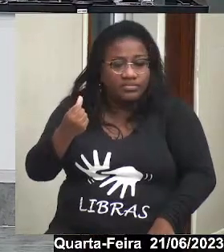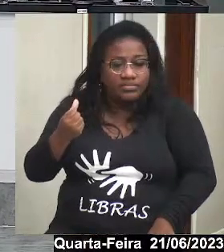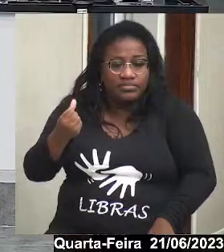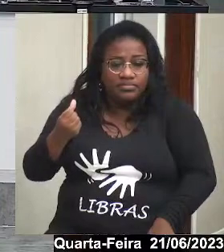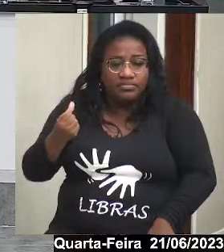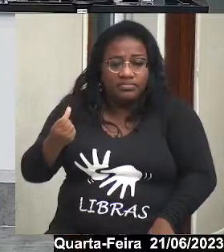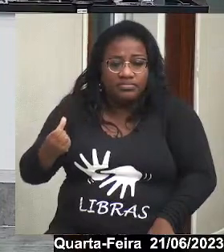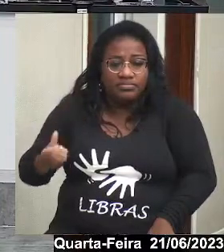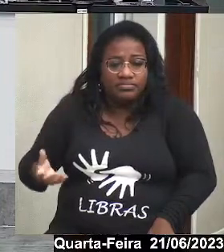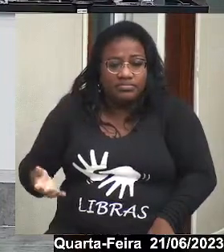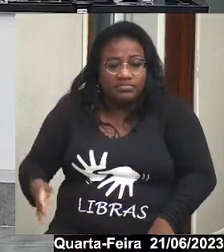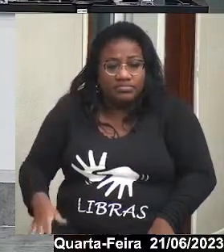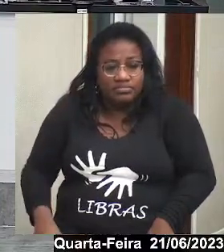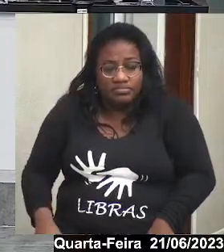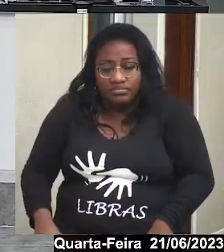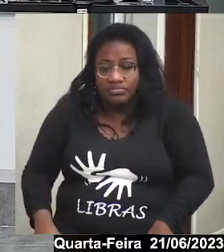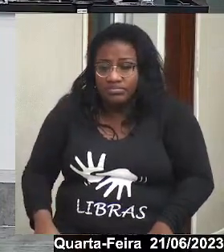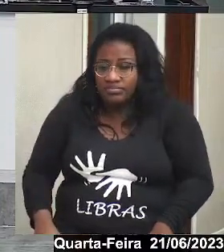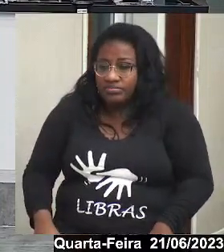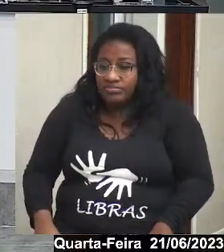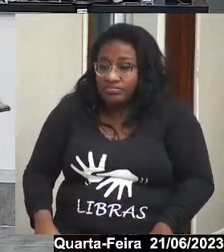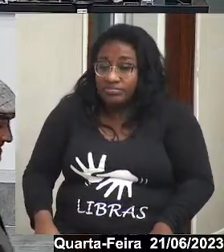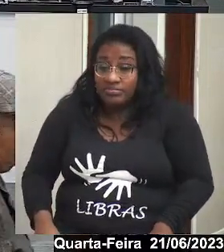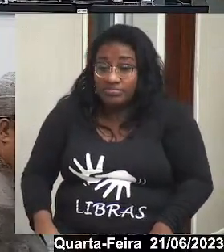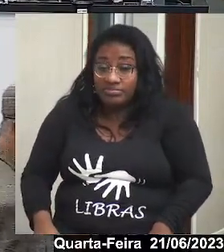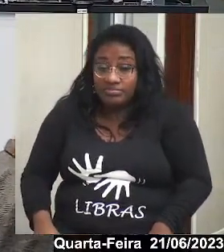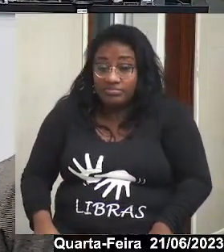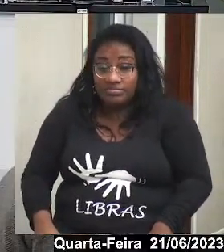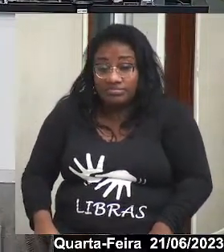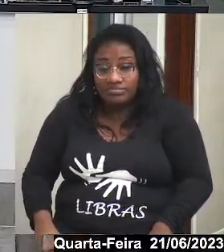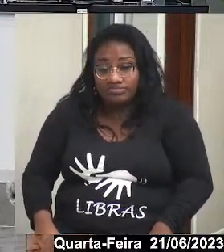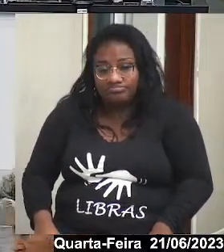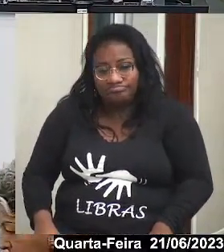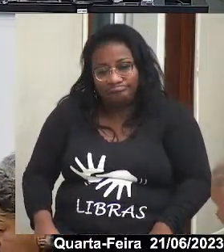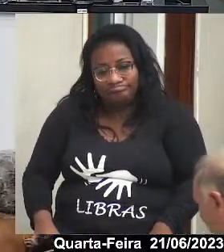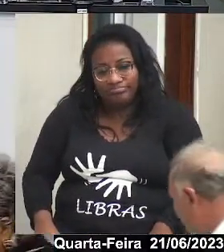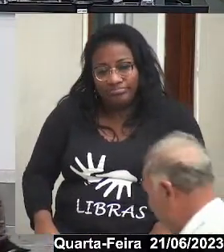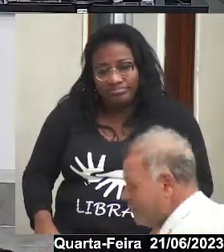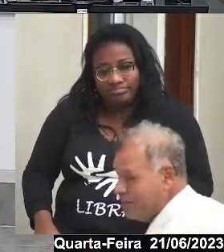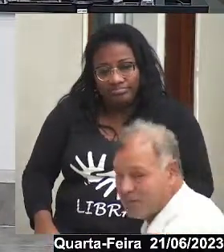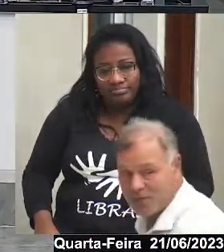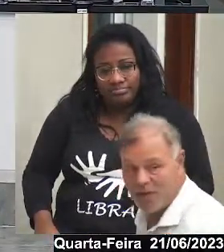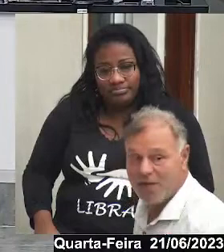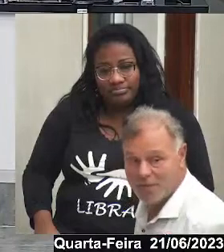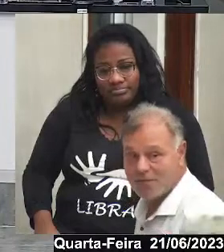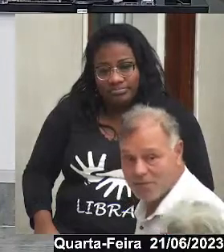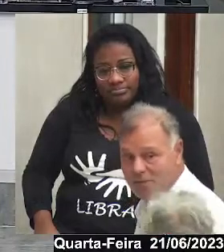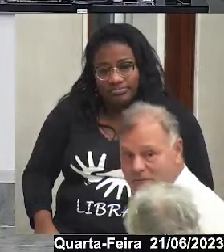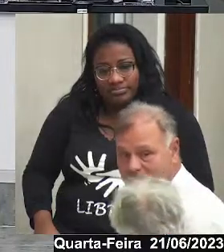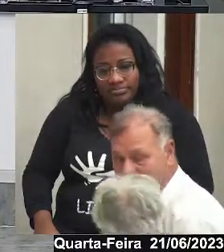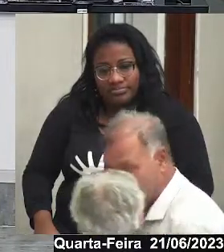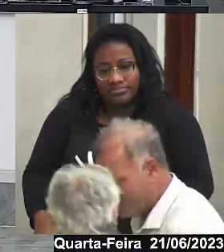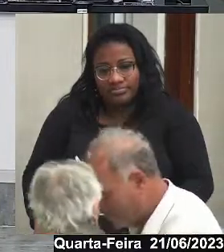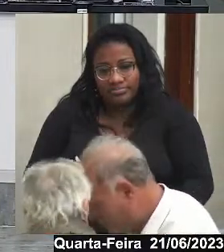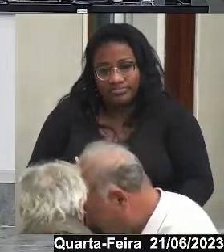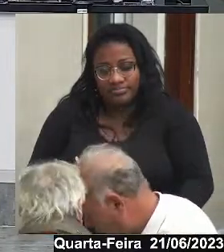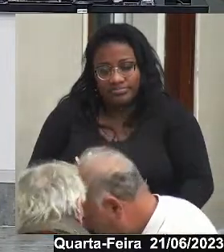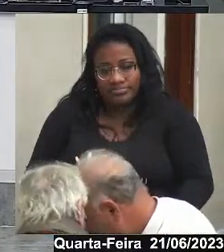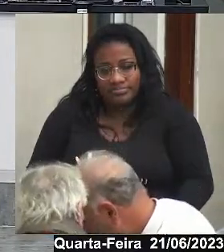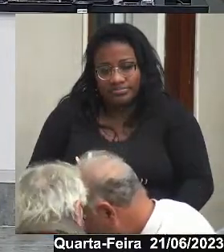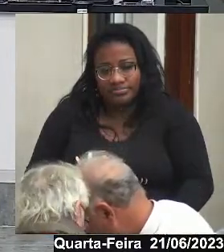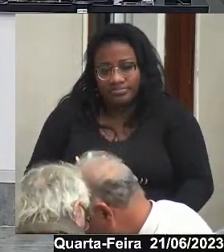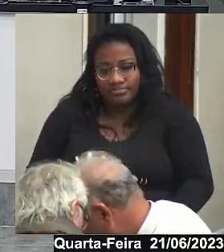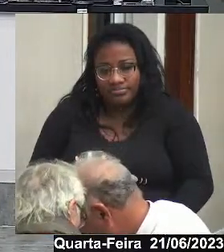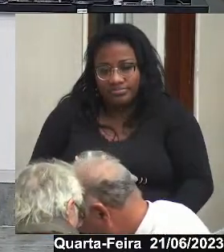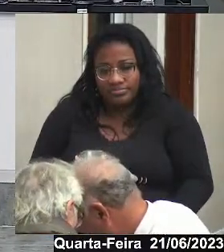uma justificativa de voto, presidente. Mas o senhor votou na hora, estava empolgado. Não, presidente, e não mas pediu na hora. Eu pedi uma justificativa de voto. Vereador Gideão, eu peço ao senhor